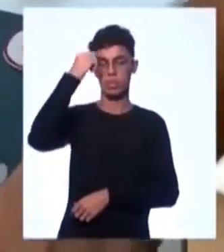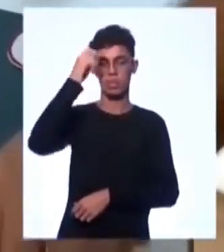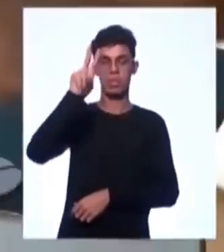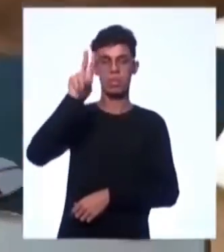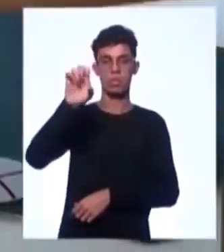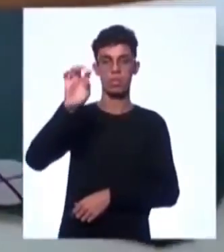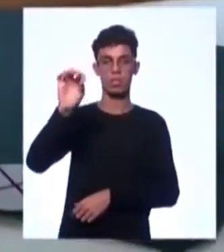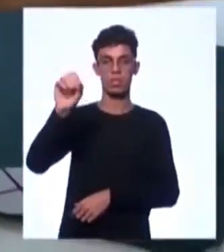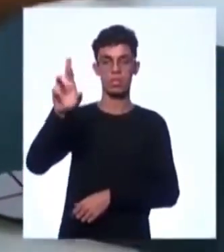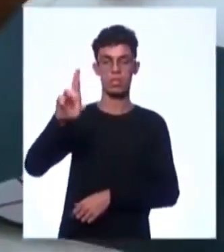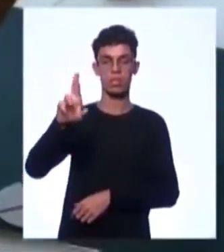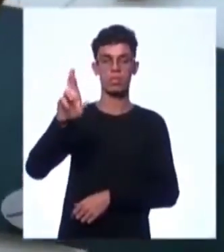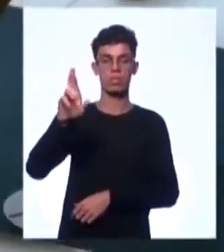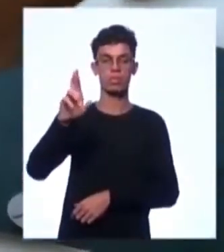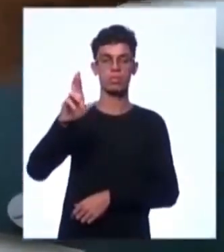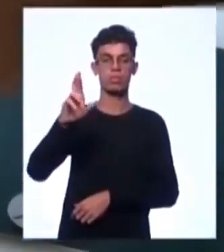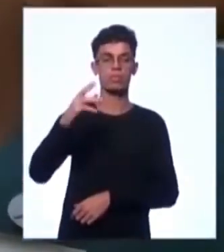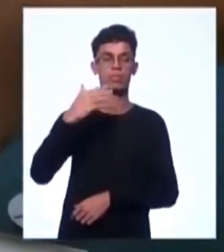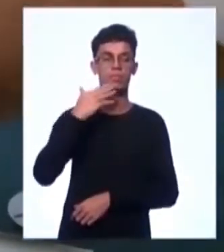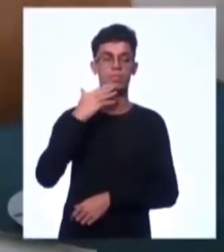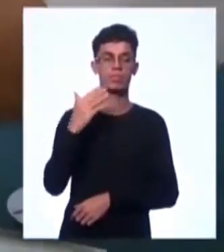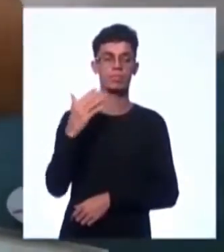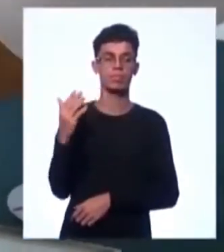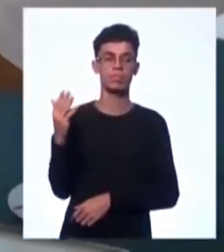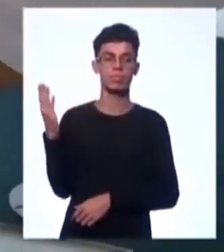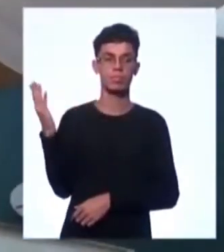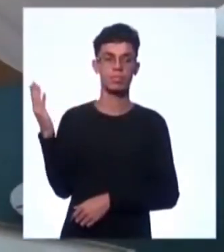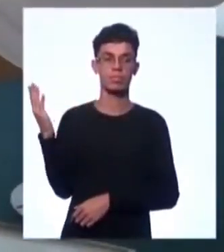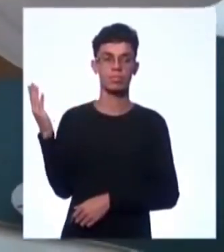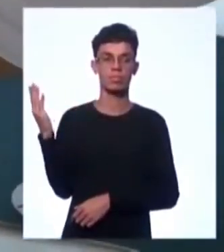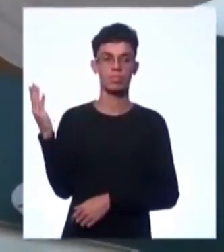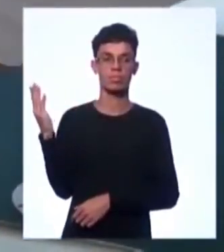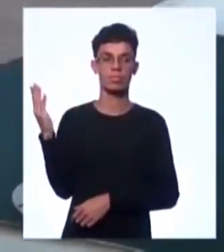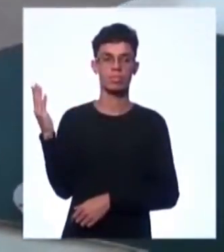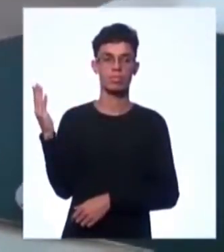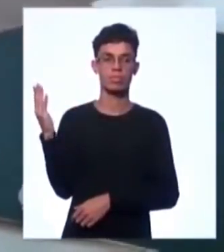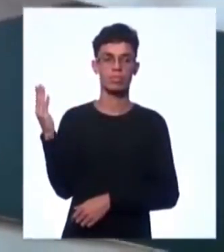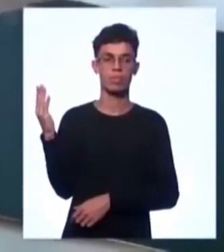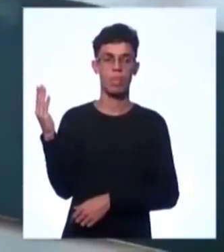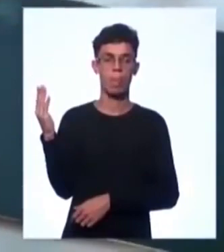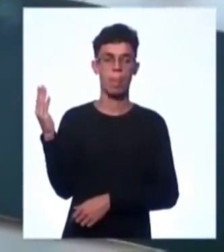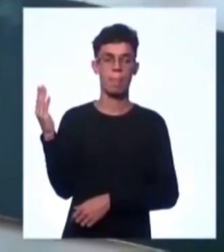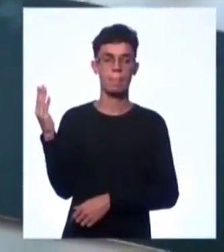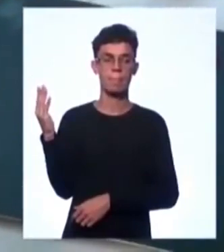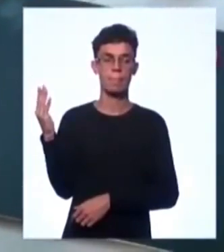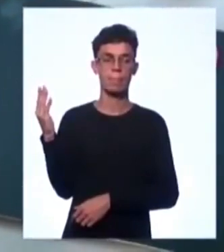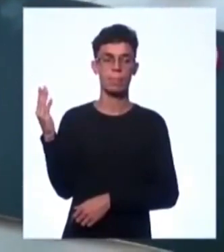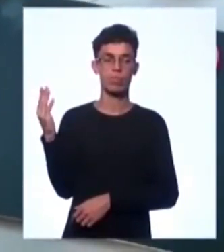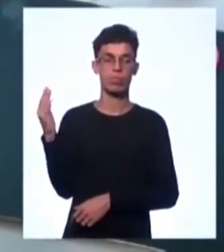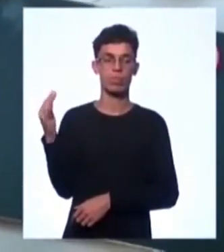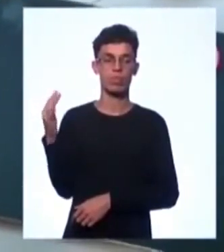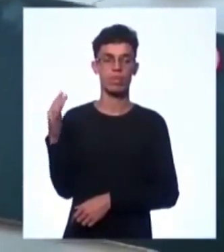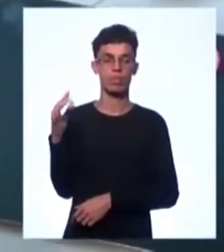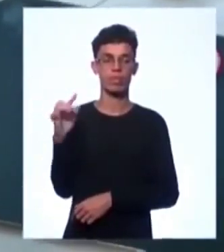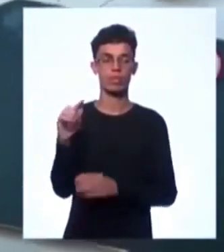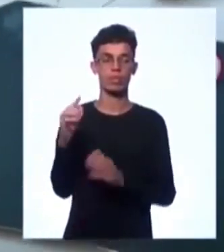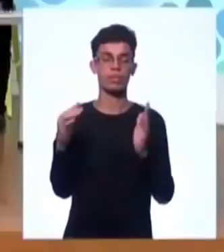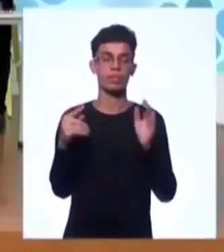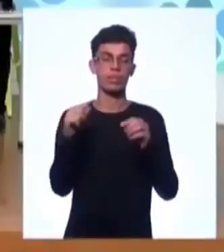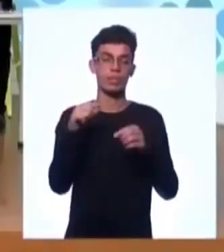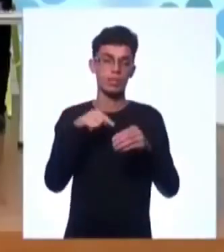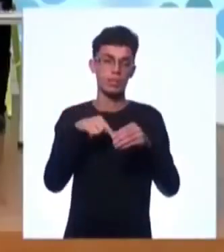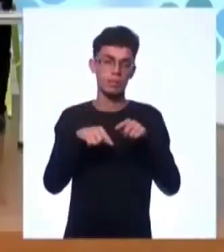campo magnético está saindo aqui na parte de baixo, Isso. mas aqui na parte de cima ele estaria entrando,